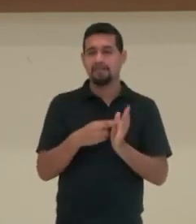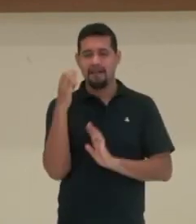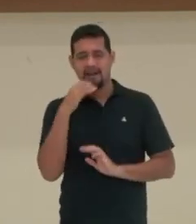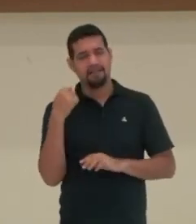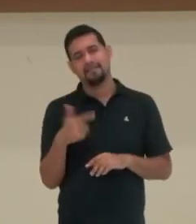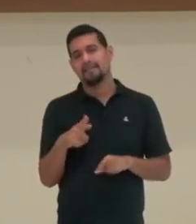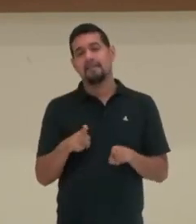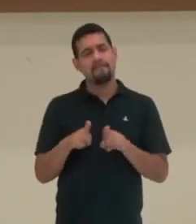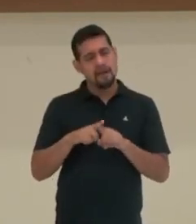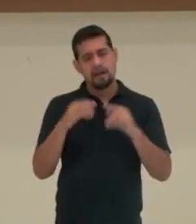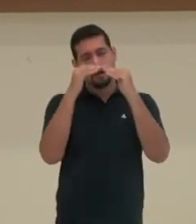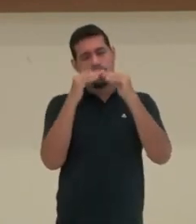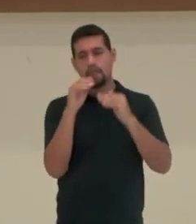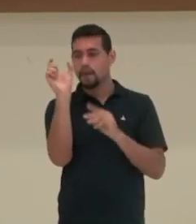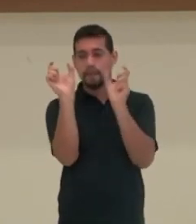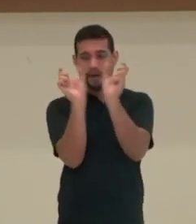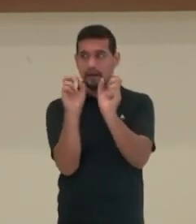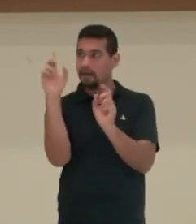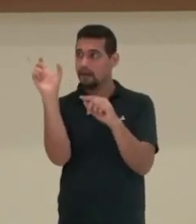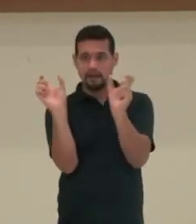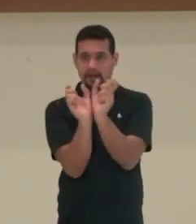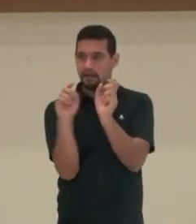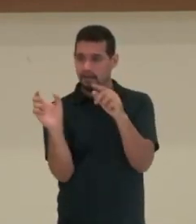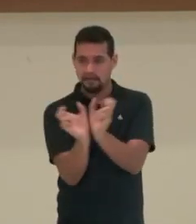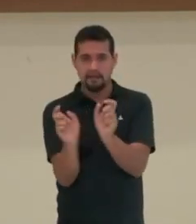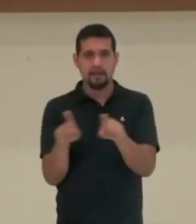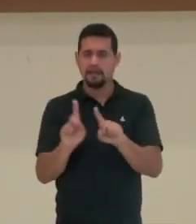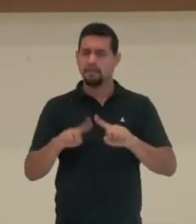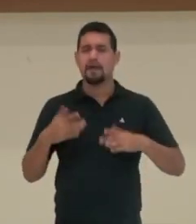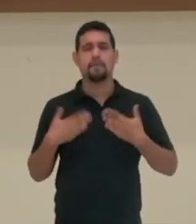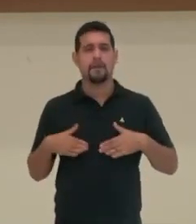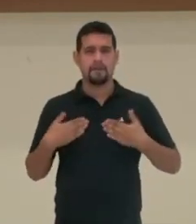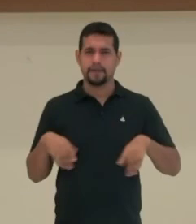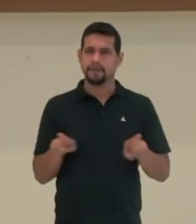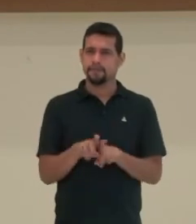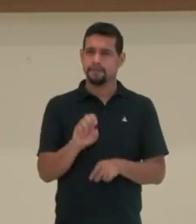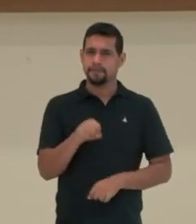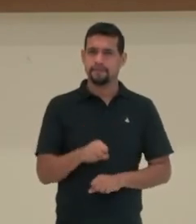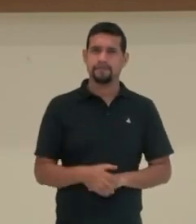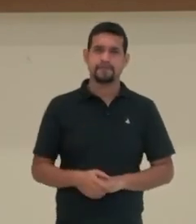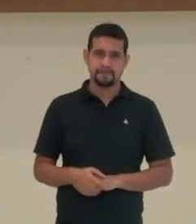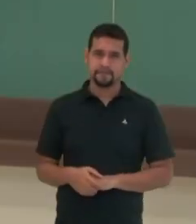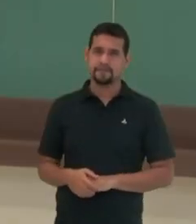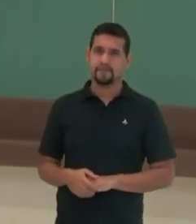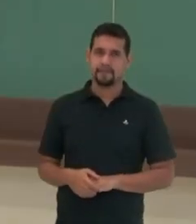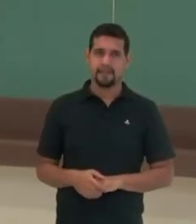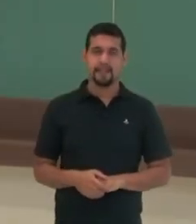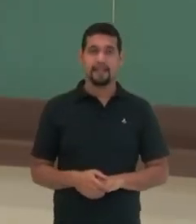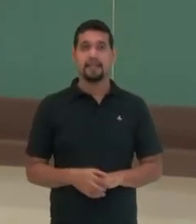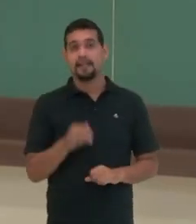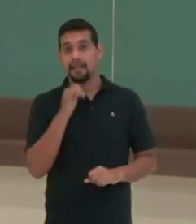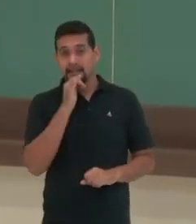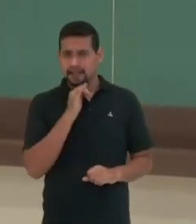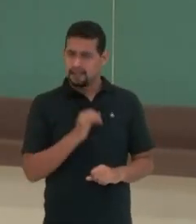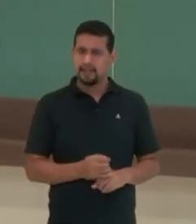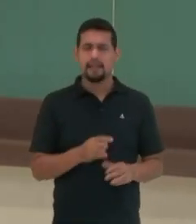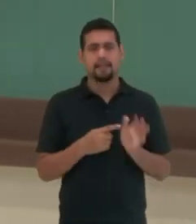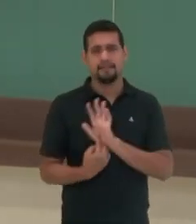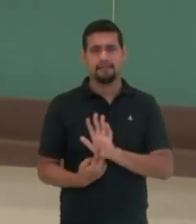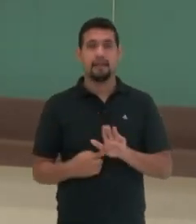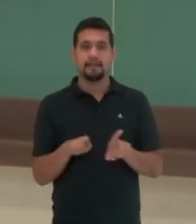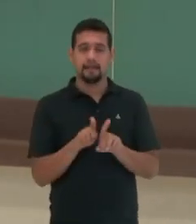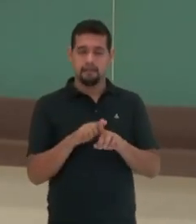rápido, vai rimando, tem os seus versos, né, mas com mais tranquilidade. Então aqui um exemplo, né,